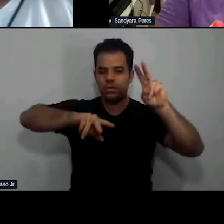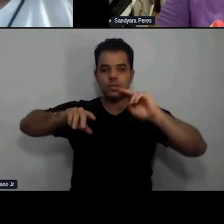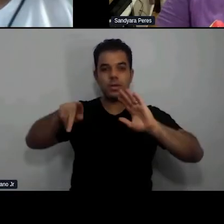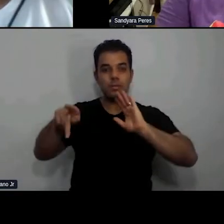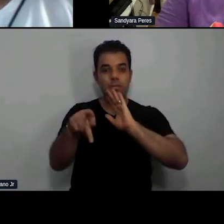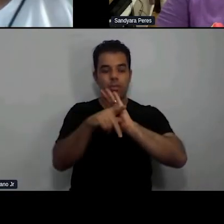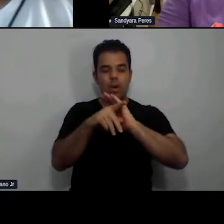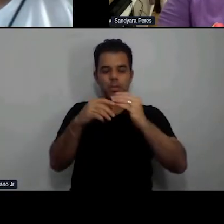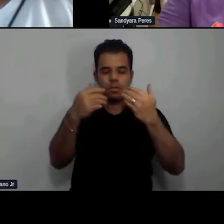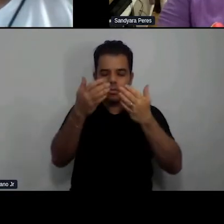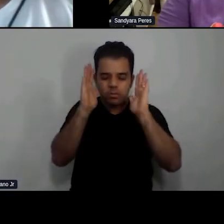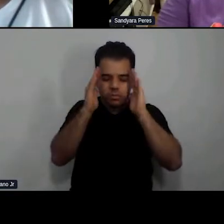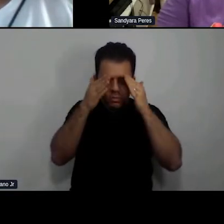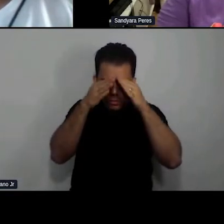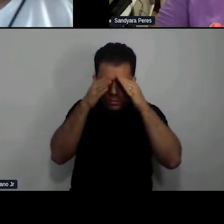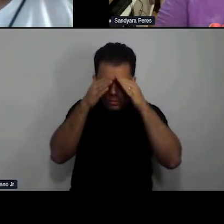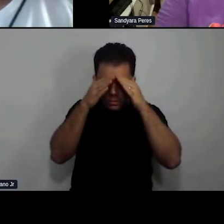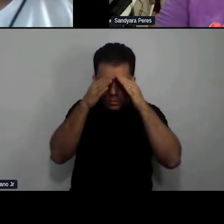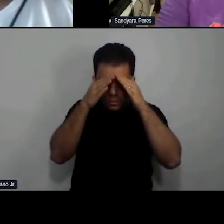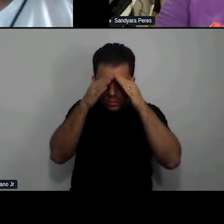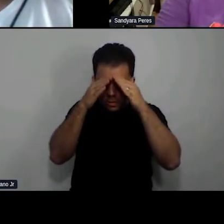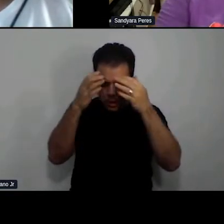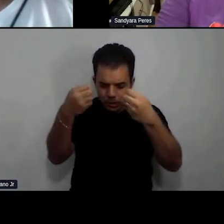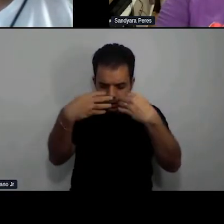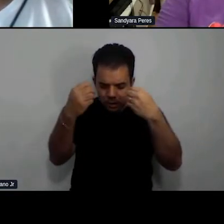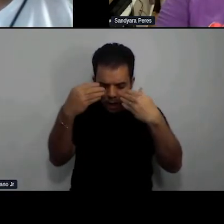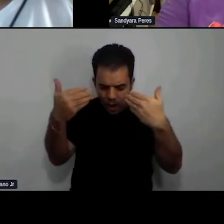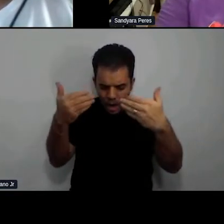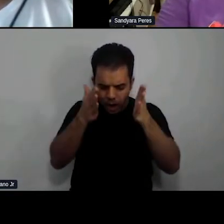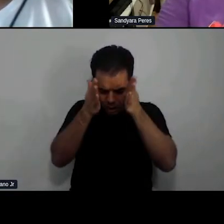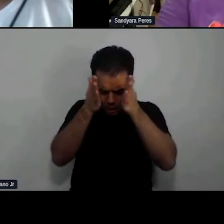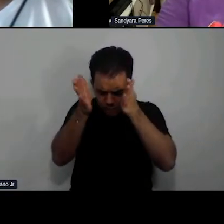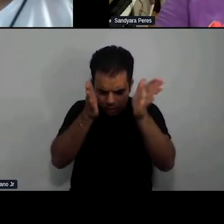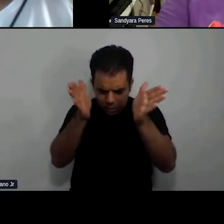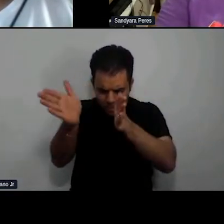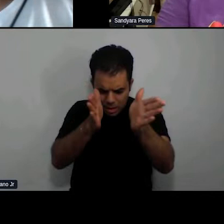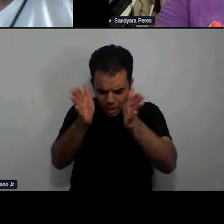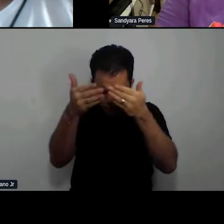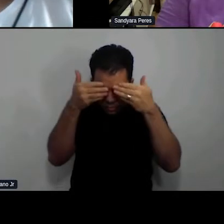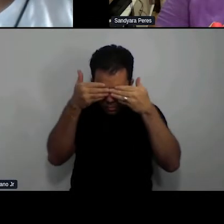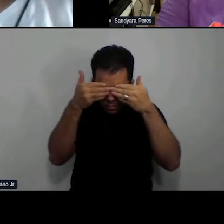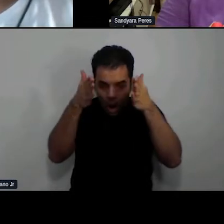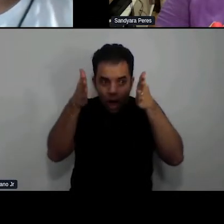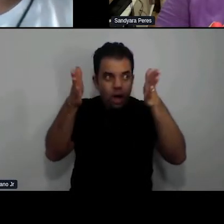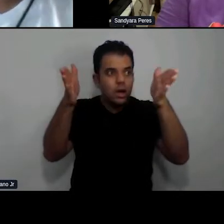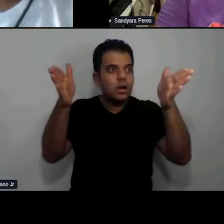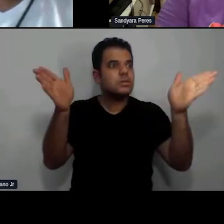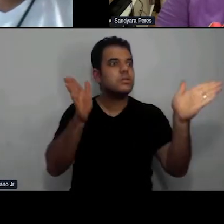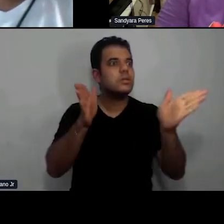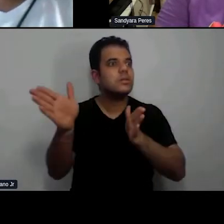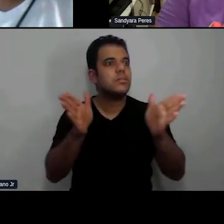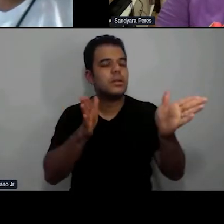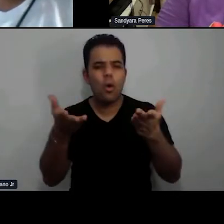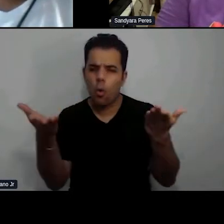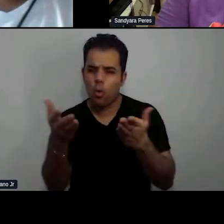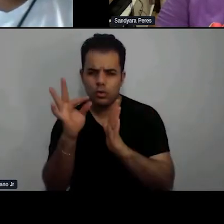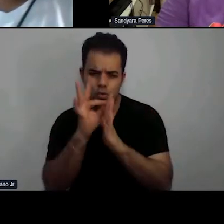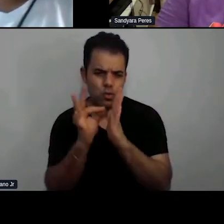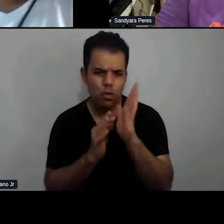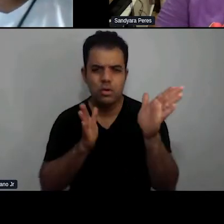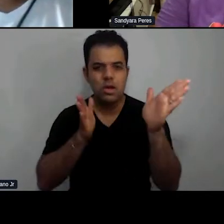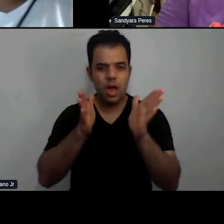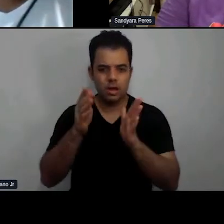expande. Então, acaba que, tipo assim, eu não consigo hoje pegar um código HTML e